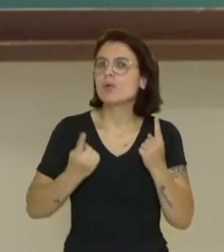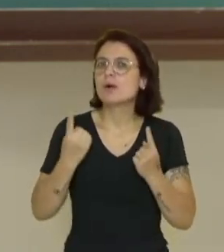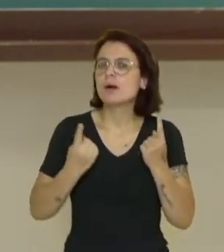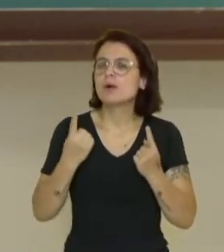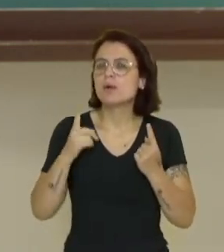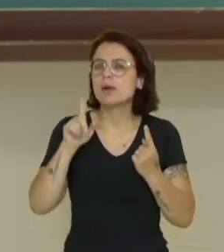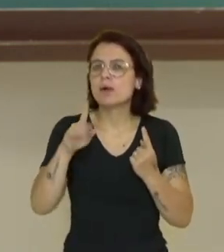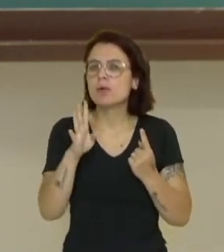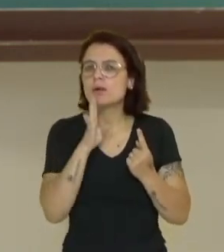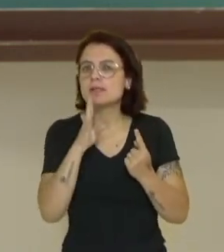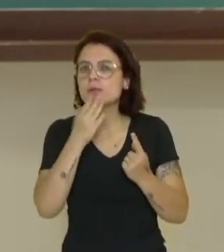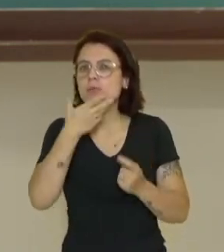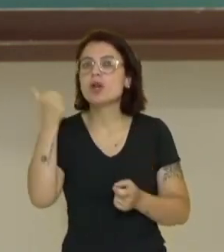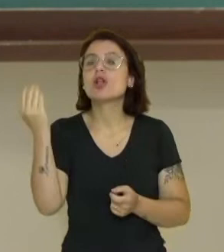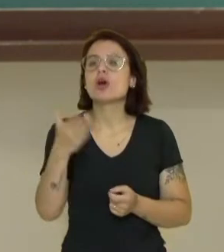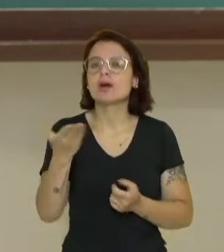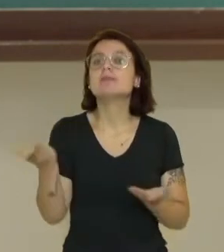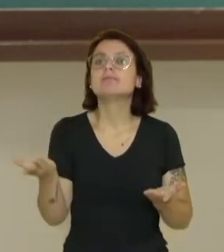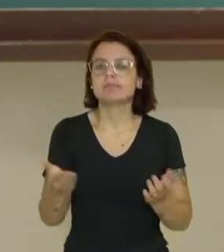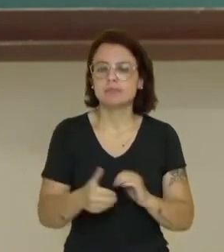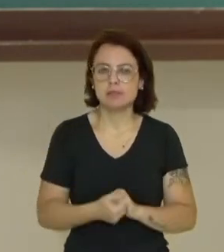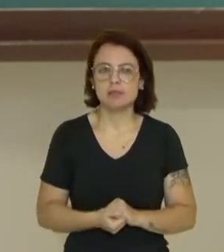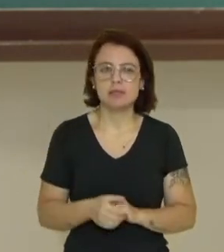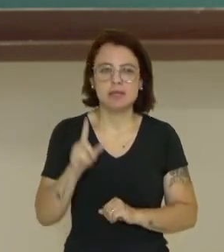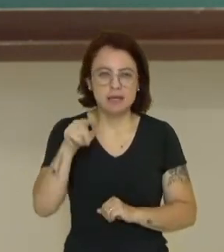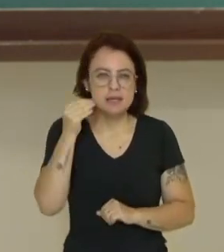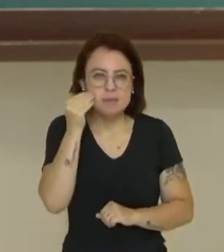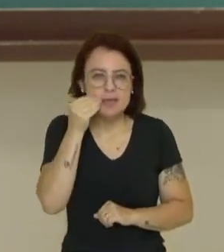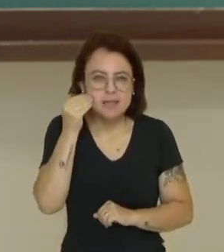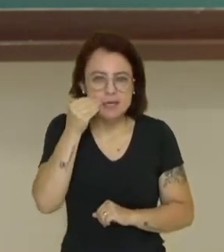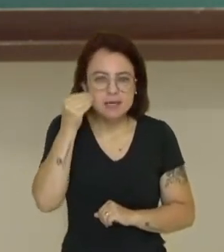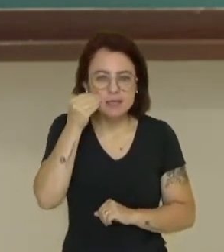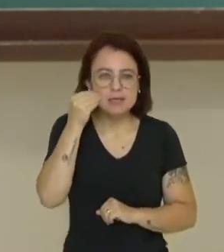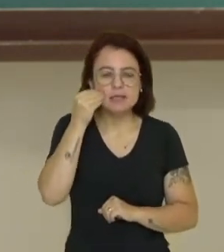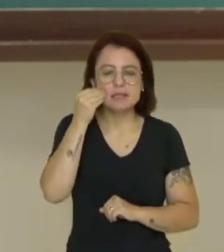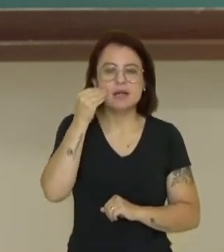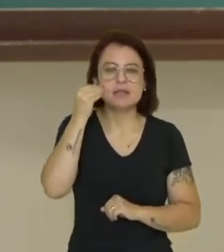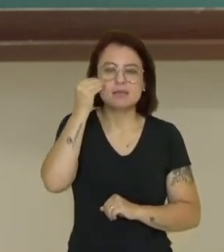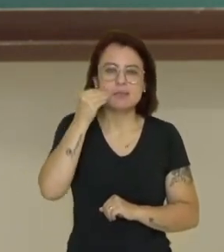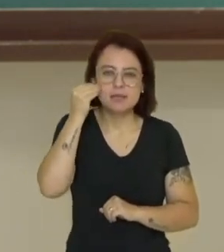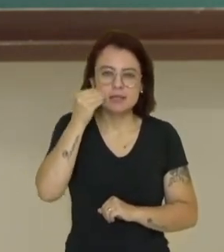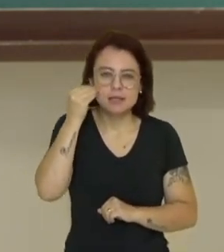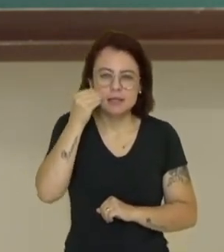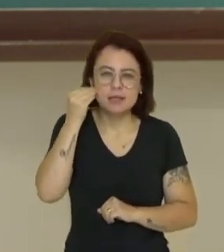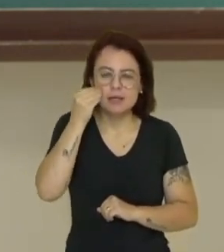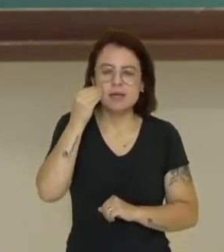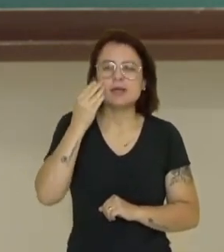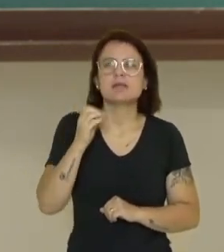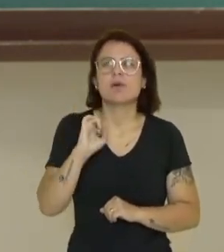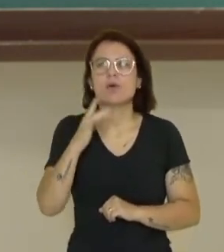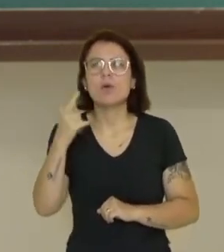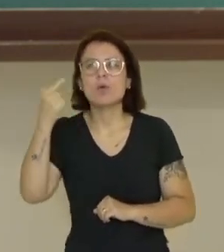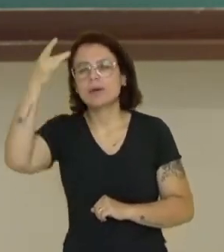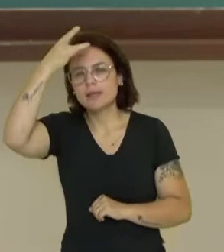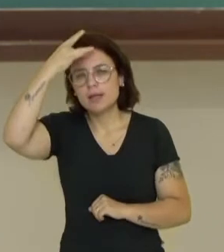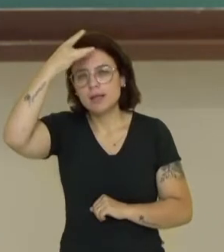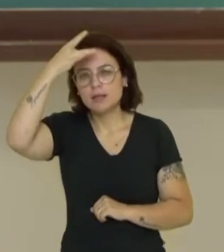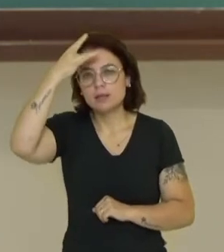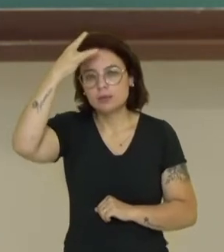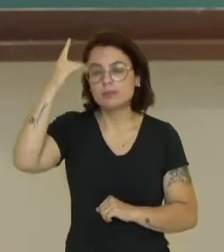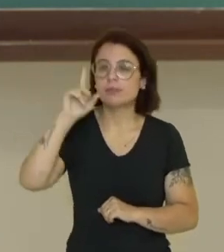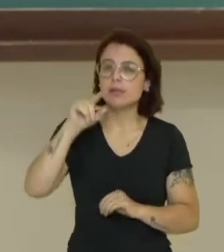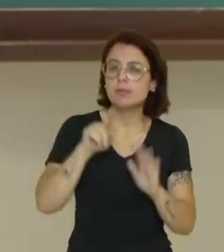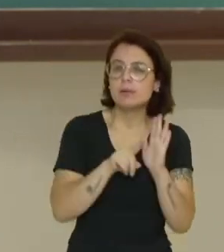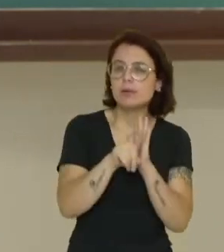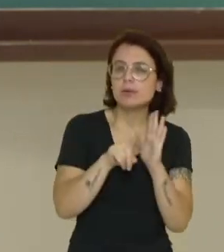de conhecimento melhor? São as experiências sensoriais, né? Ou não? É o intelecto, né? Então essas são